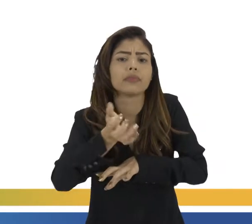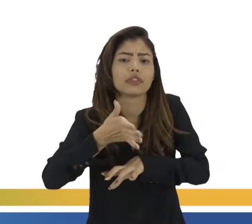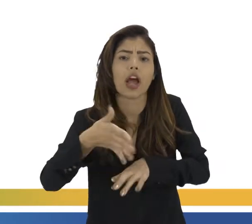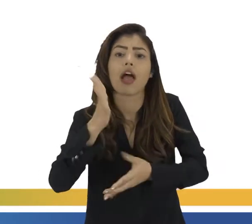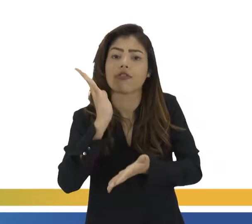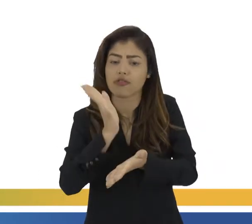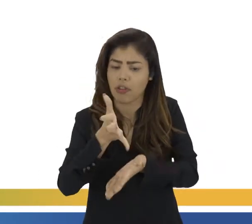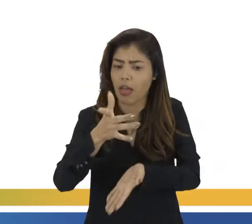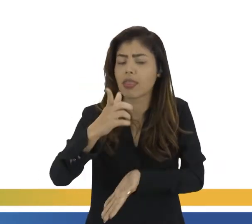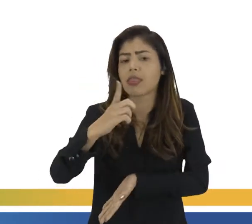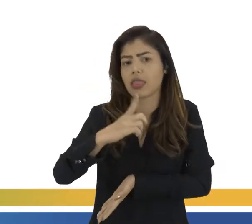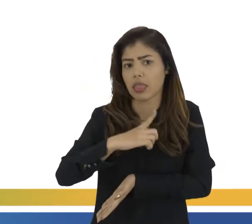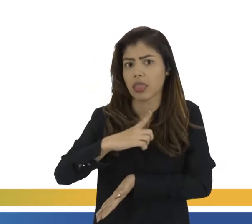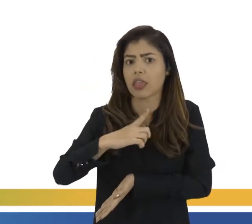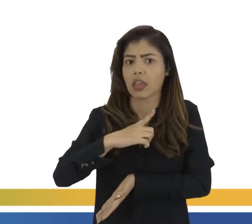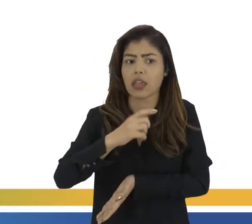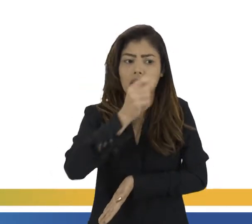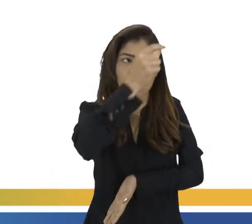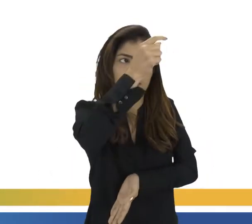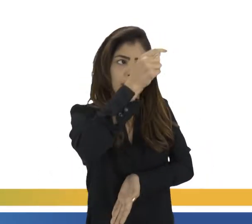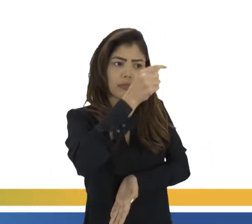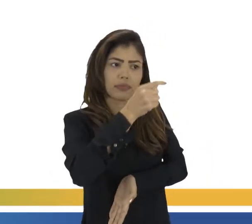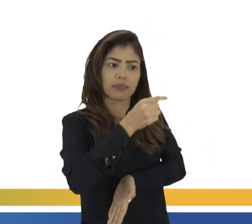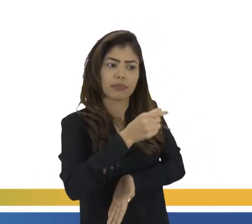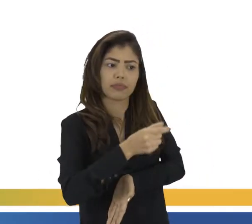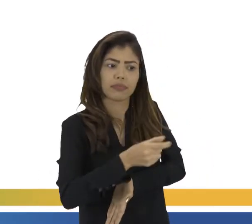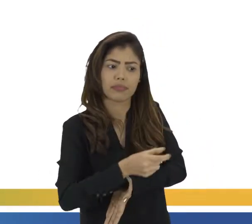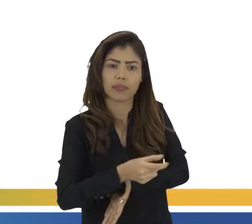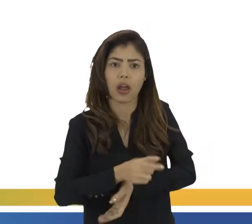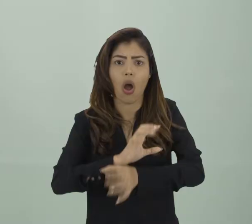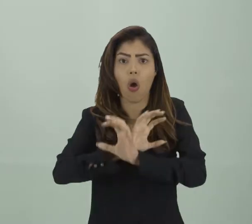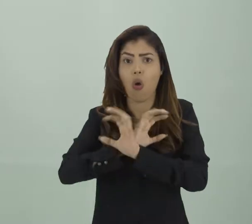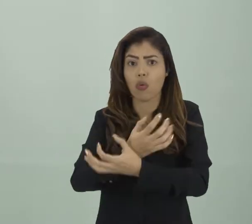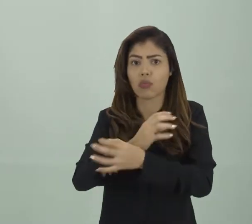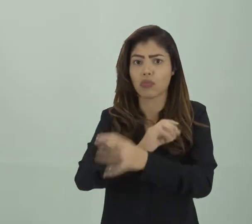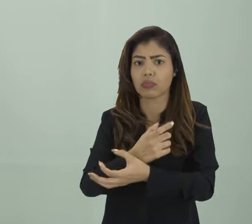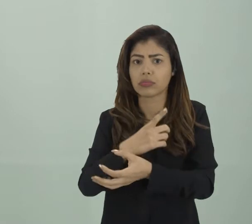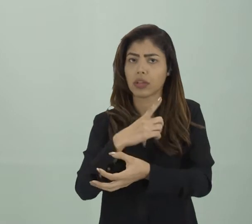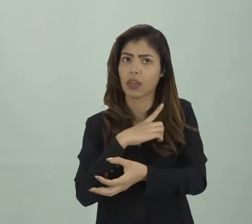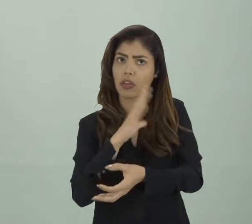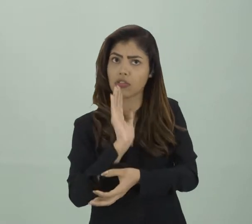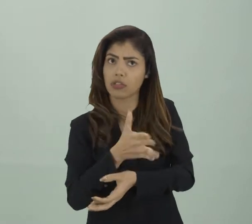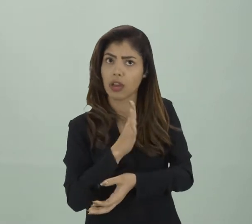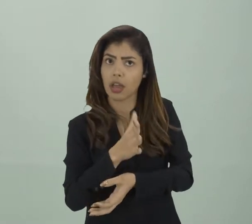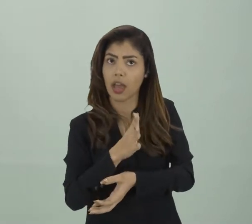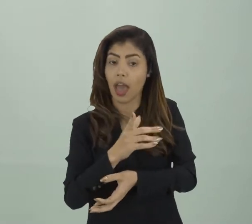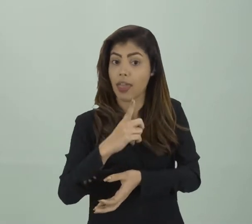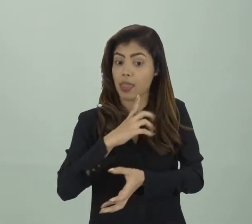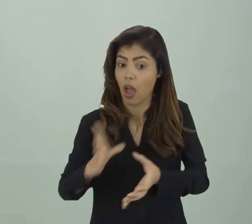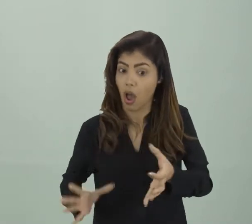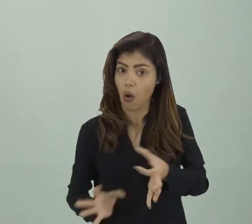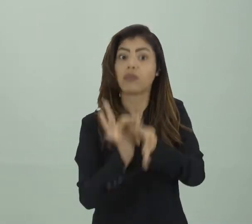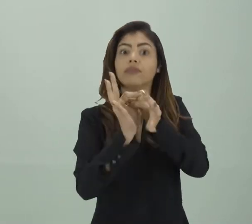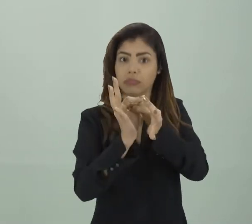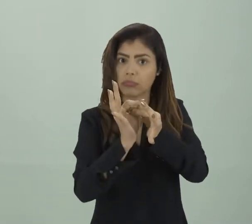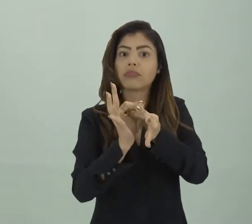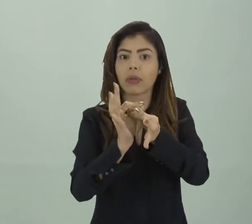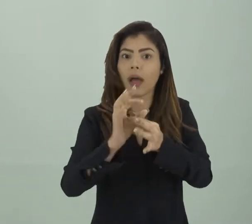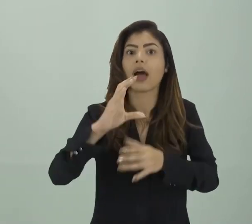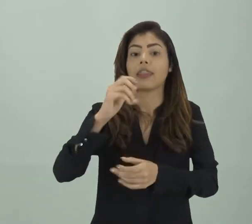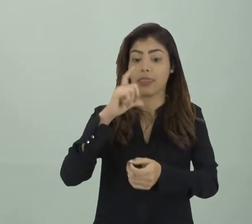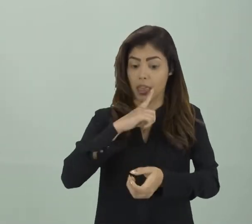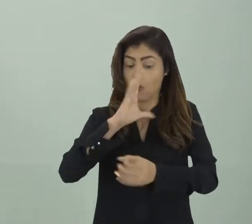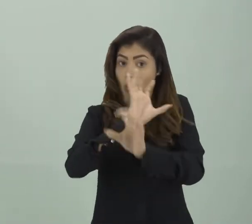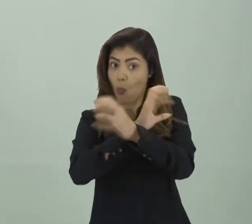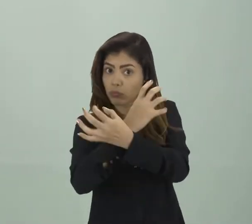já tem a coluna, a vertebral já ossificada, cálcio